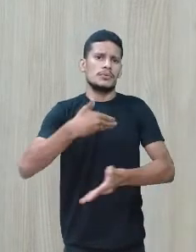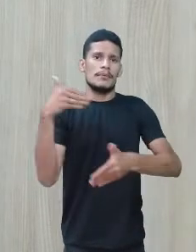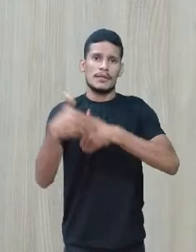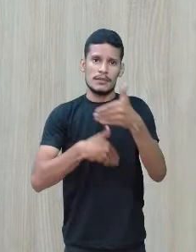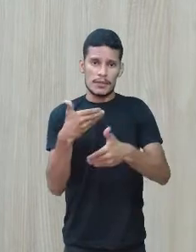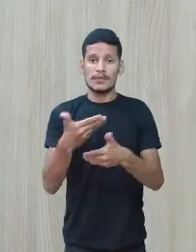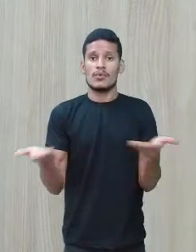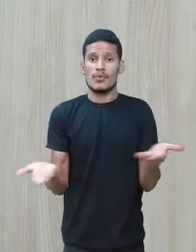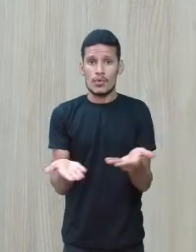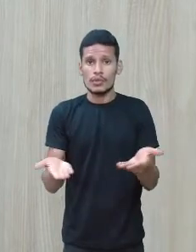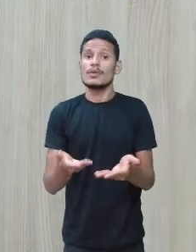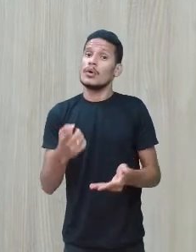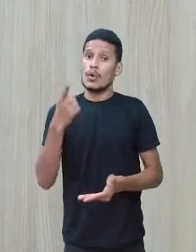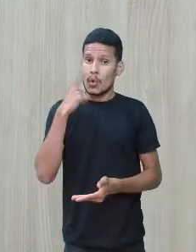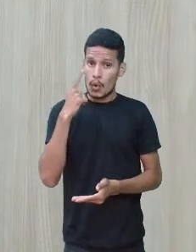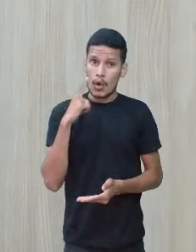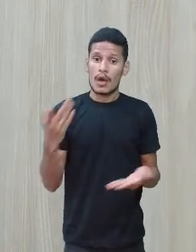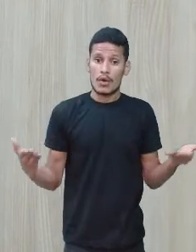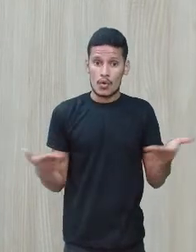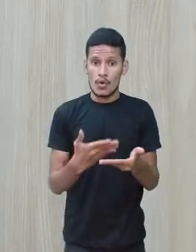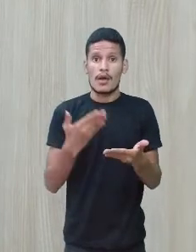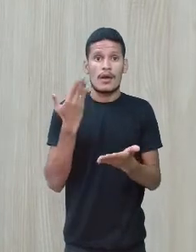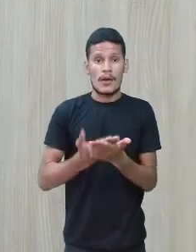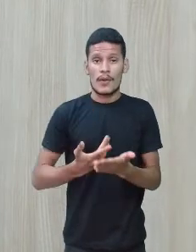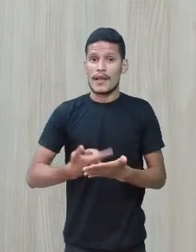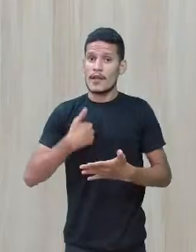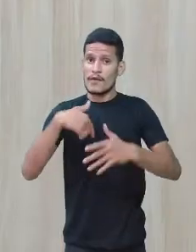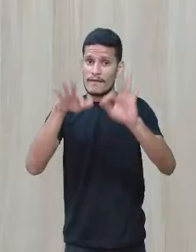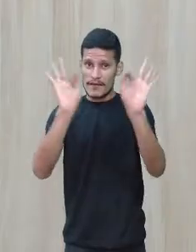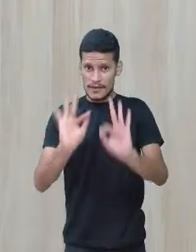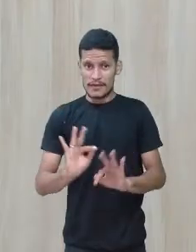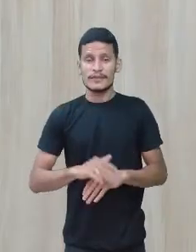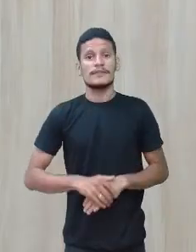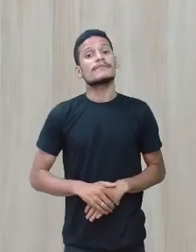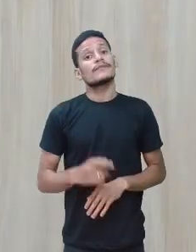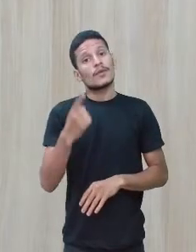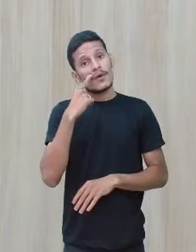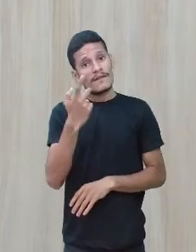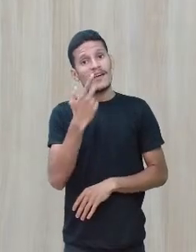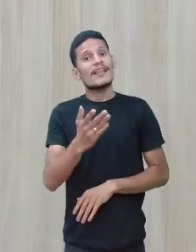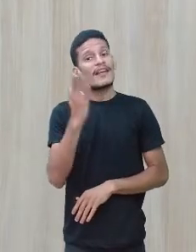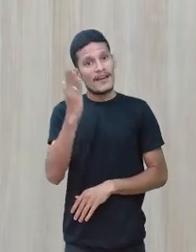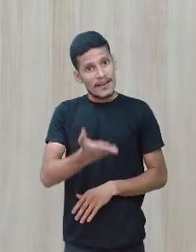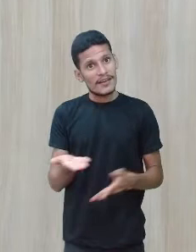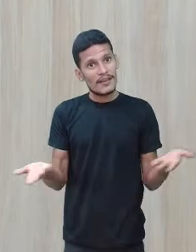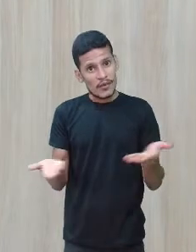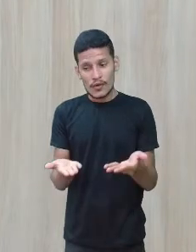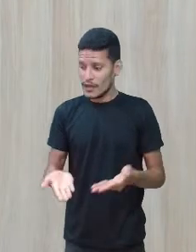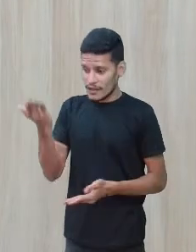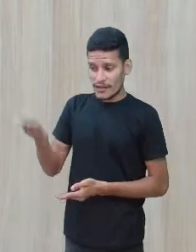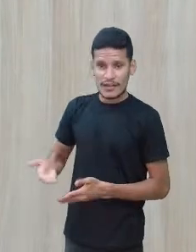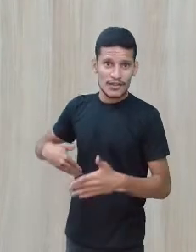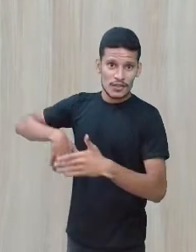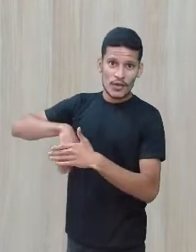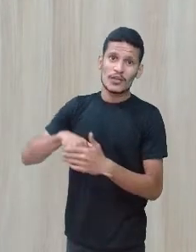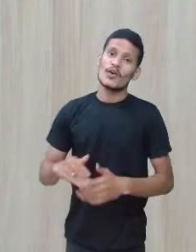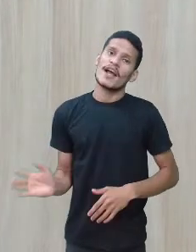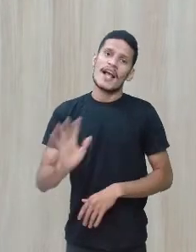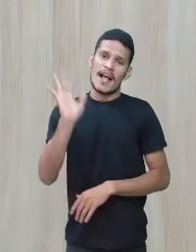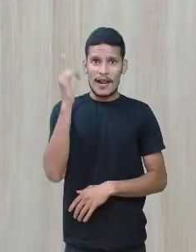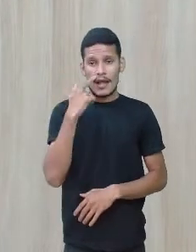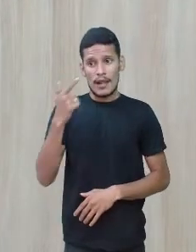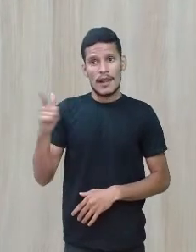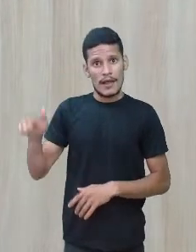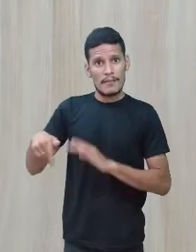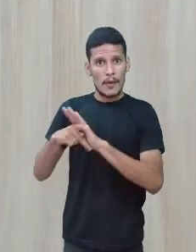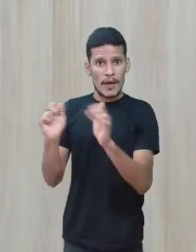certo? Então vamos lá nessa sua aula, estou muito feliz. Olha aí, eu não disse, é jogadora caríssima, menina. Foi atleta aí por muito tempo.